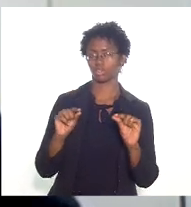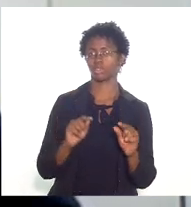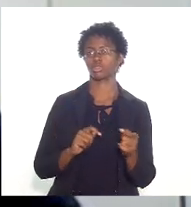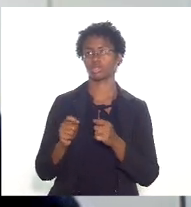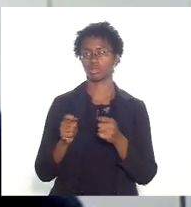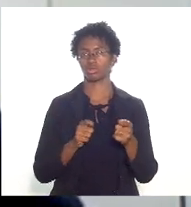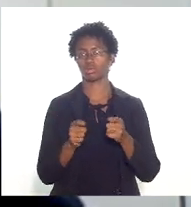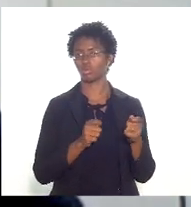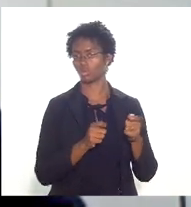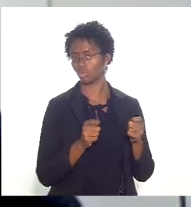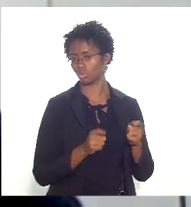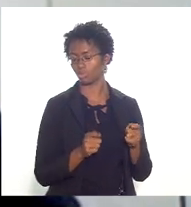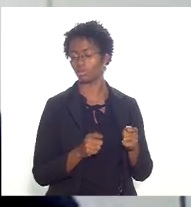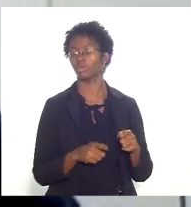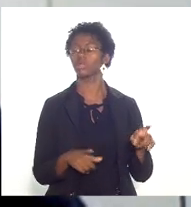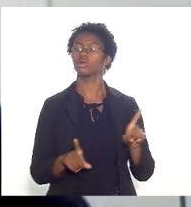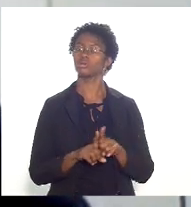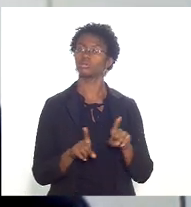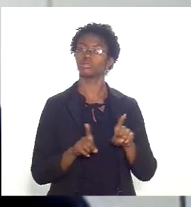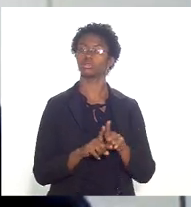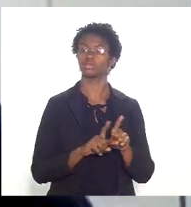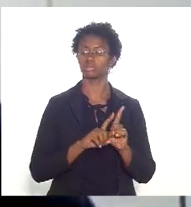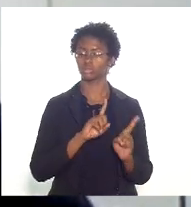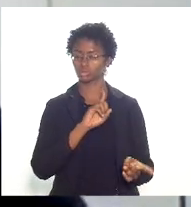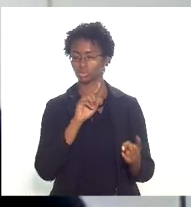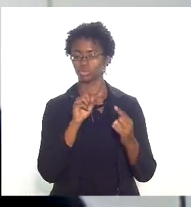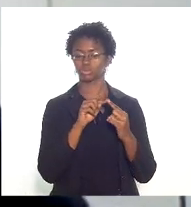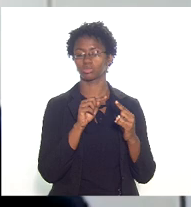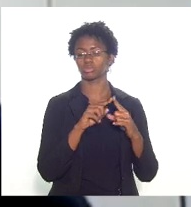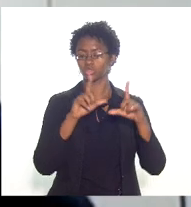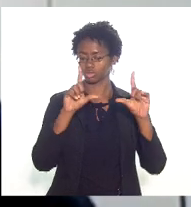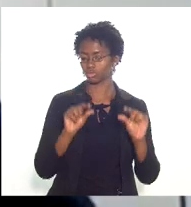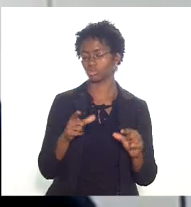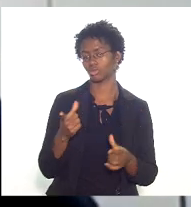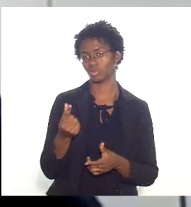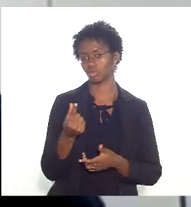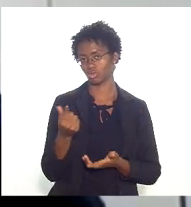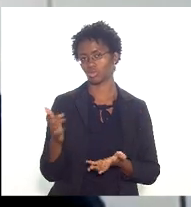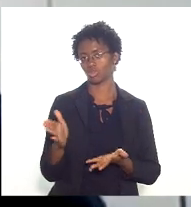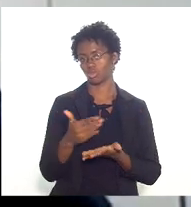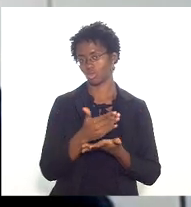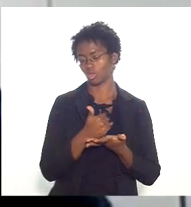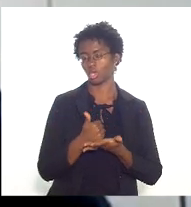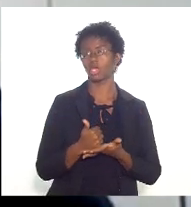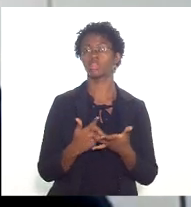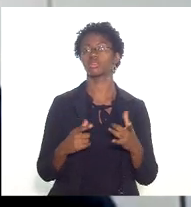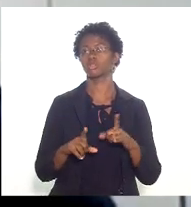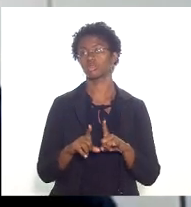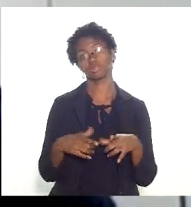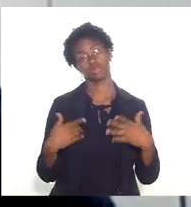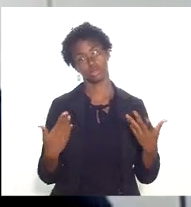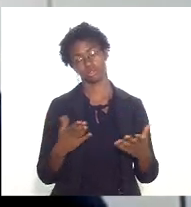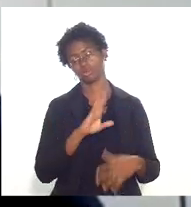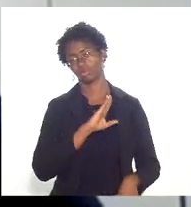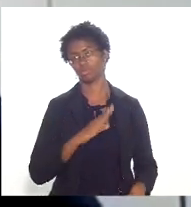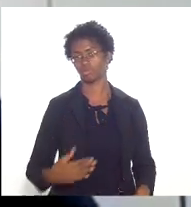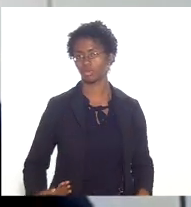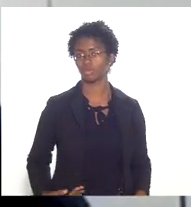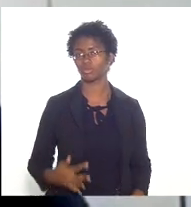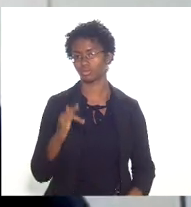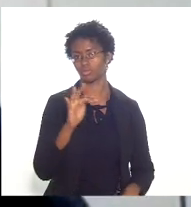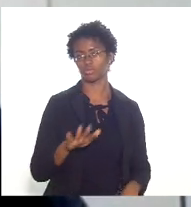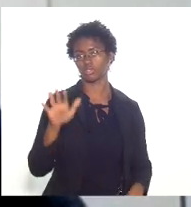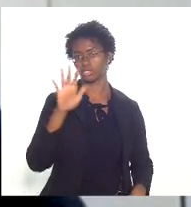isso se reflete uma grande queda da arrecadação o governo federal então na época da